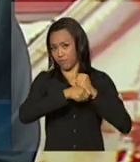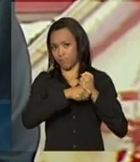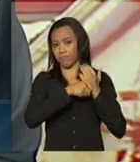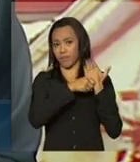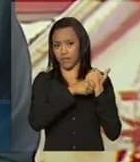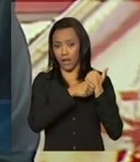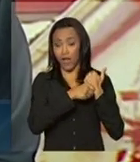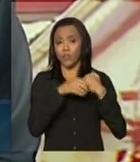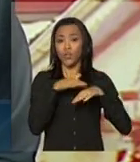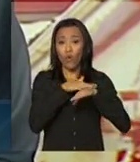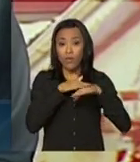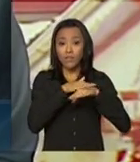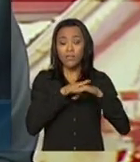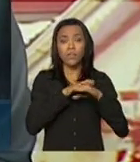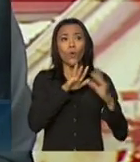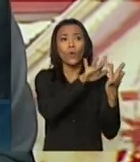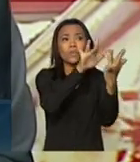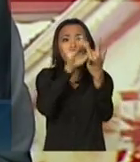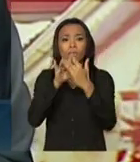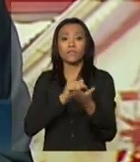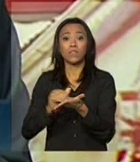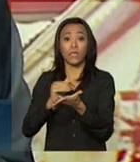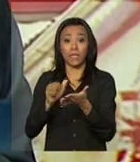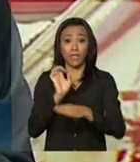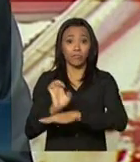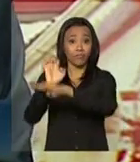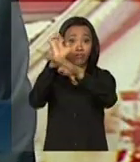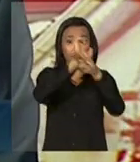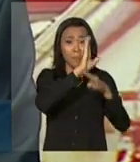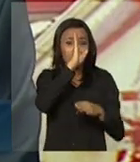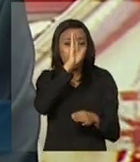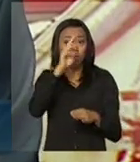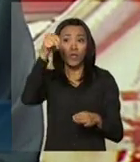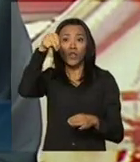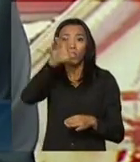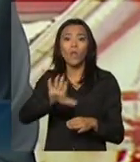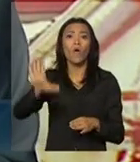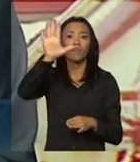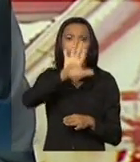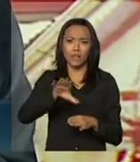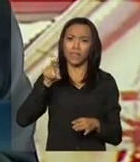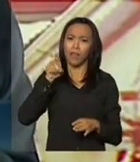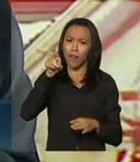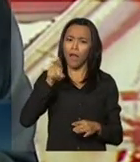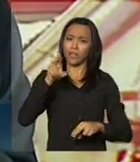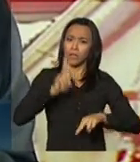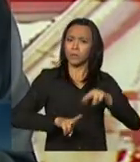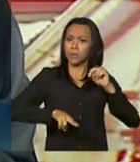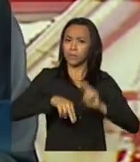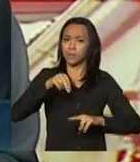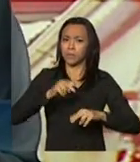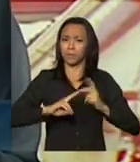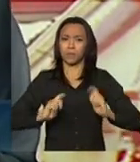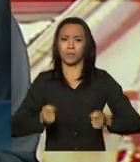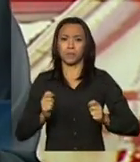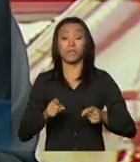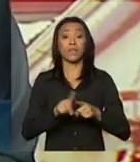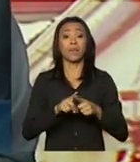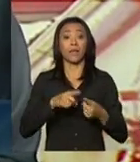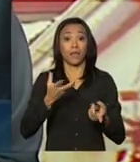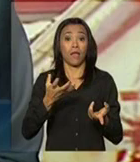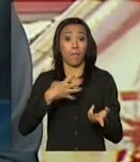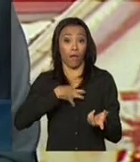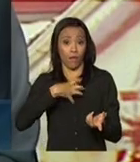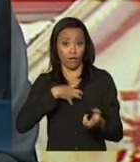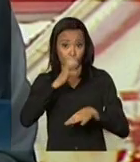em conversa com as secretarias estaduais, principalmente na região Nordeste, muitas vezes tem um peso grande de, né, a Bahia, ano passado, fez uma